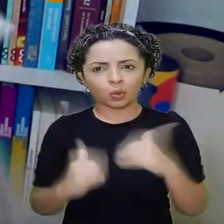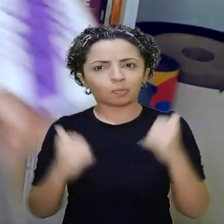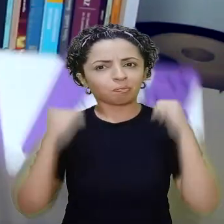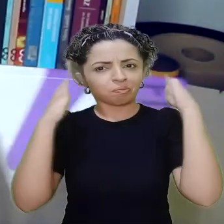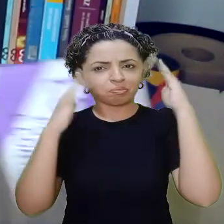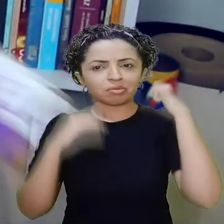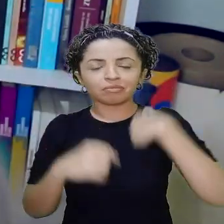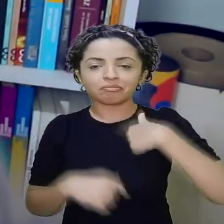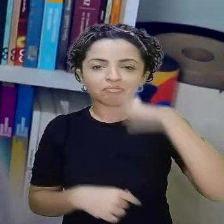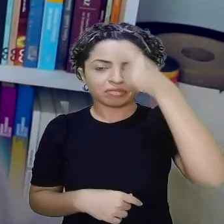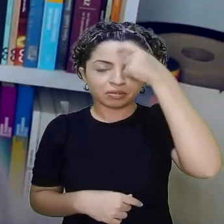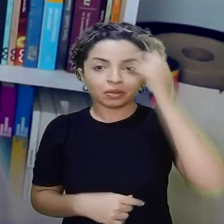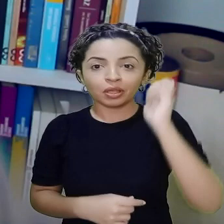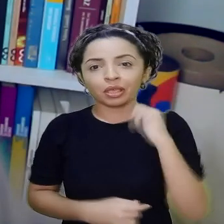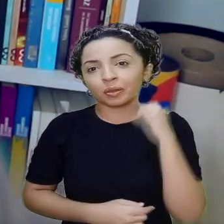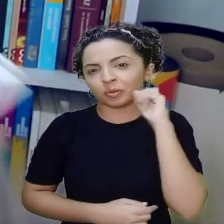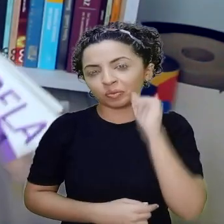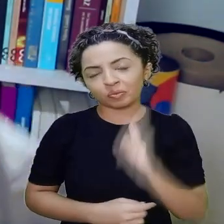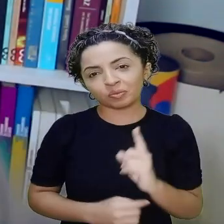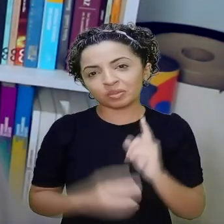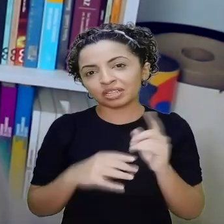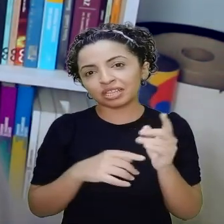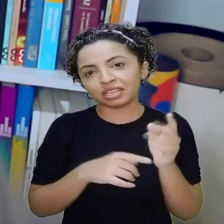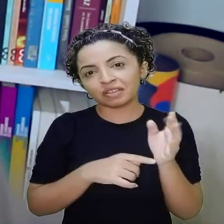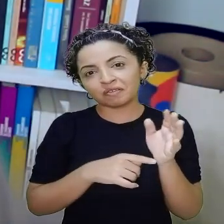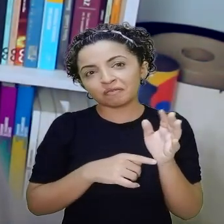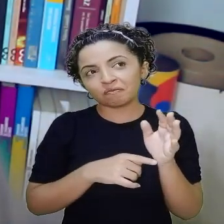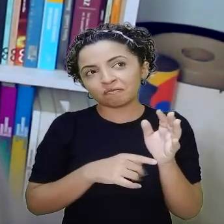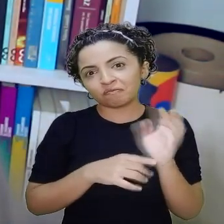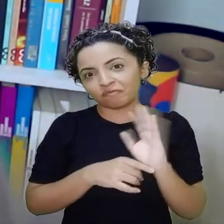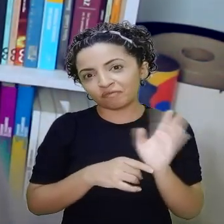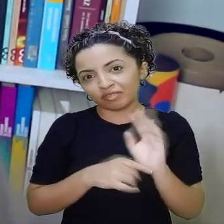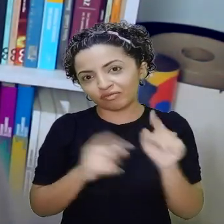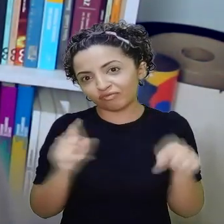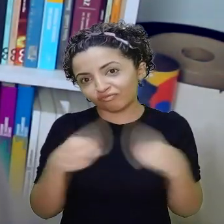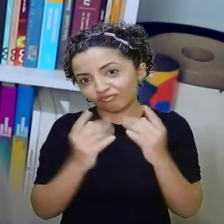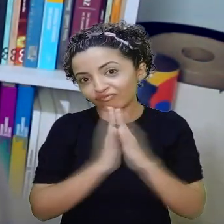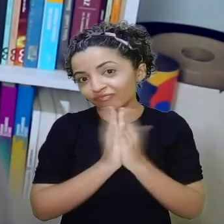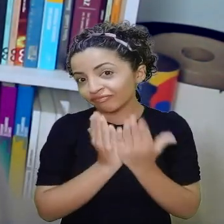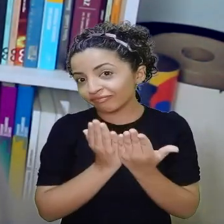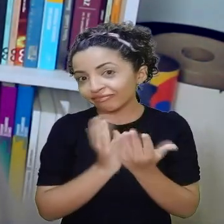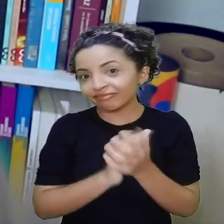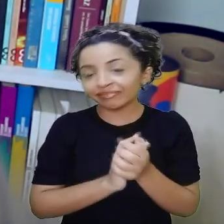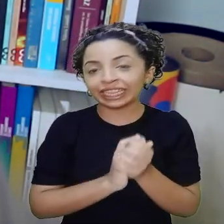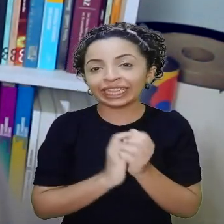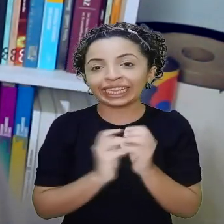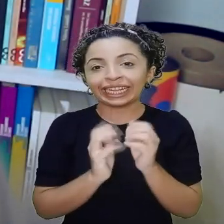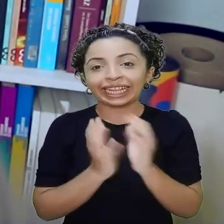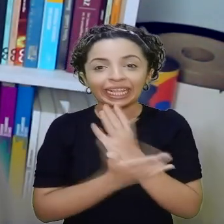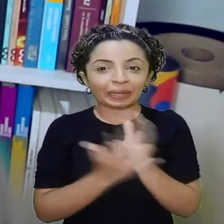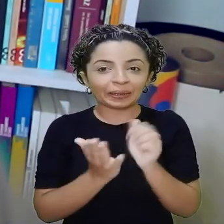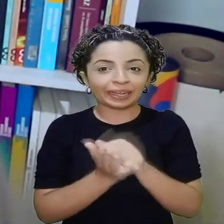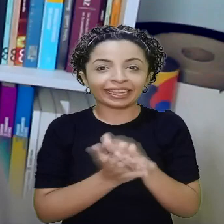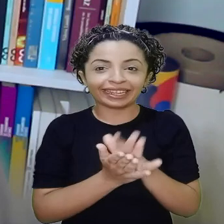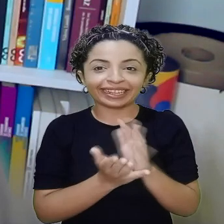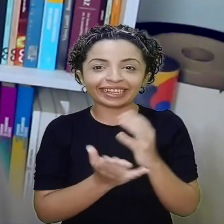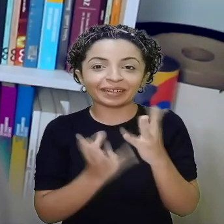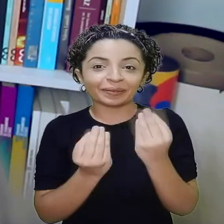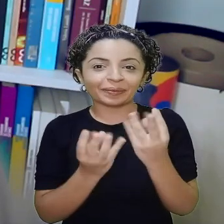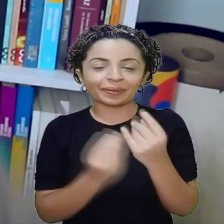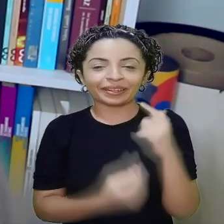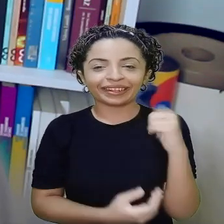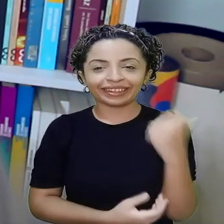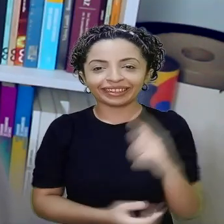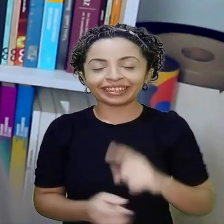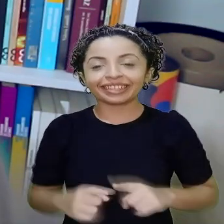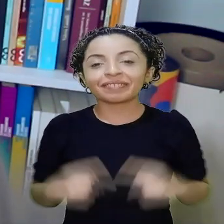O que eu já achava muito boa, assim, de uma escritora muito importante, para mim subiu ainda mais no meu conceito. Eu não sei se eu vou fazer um vídeo específico sobre